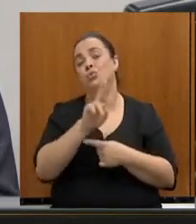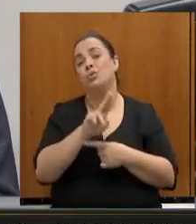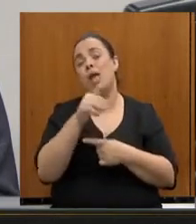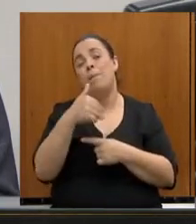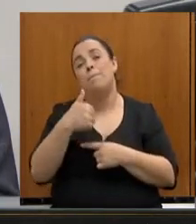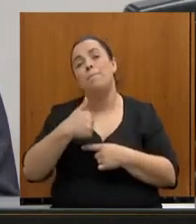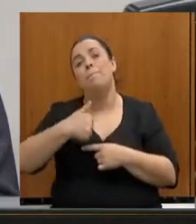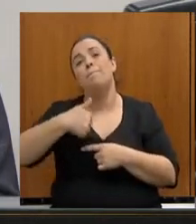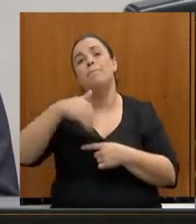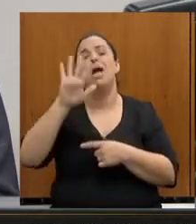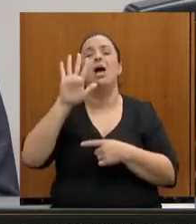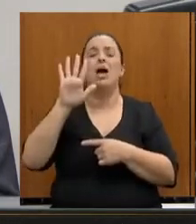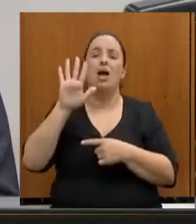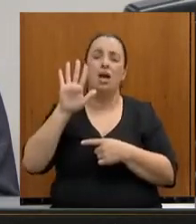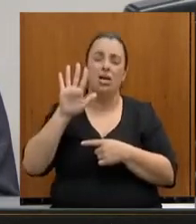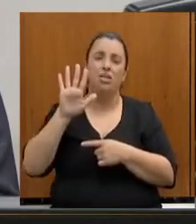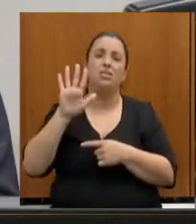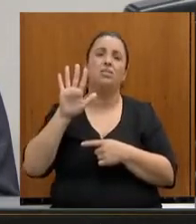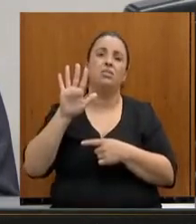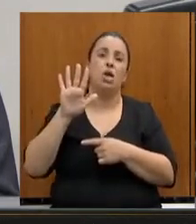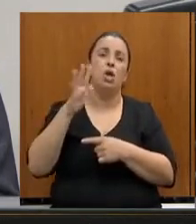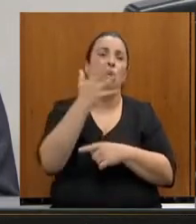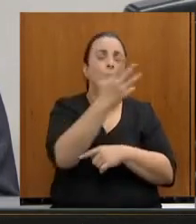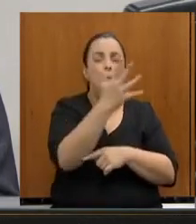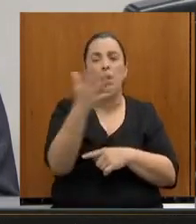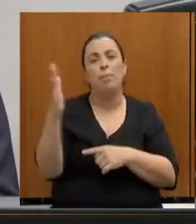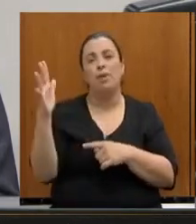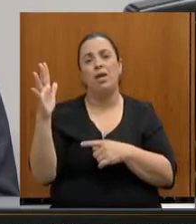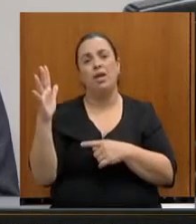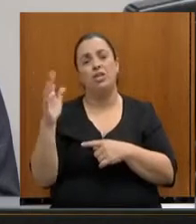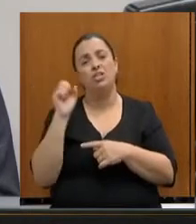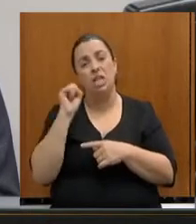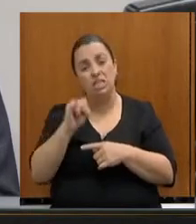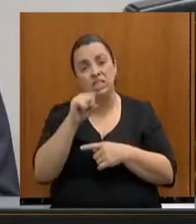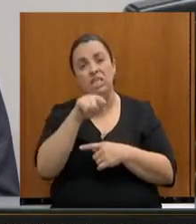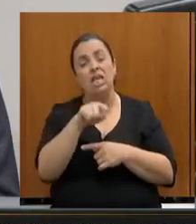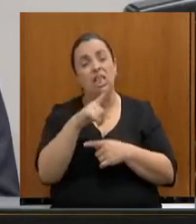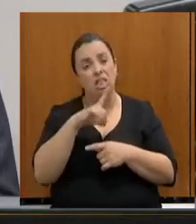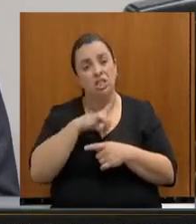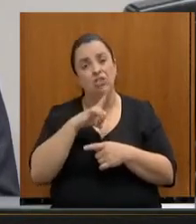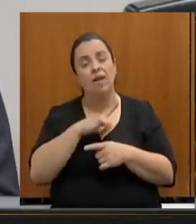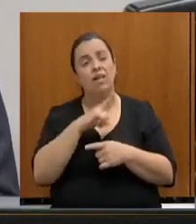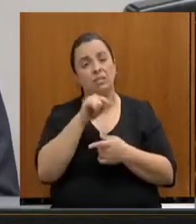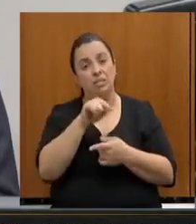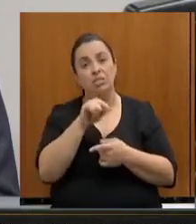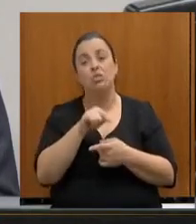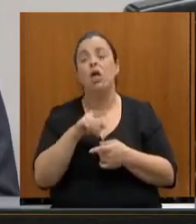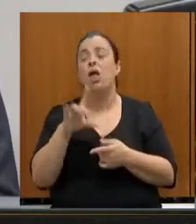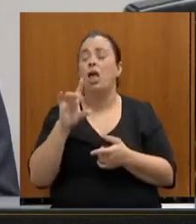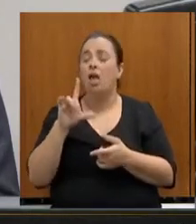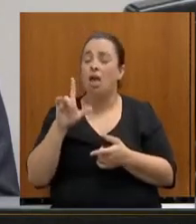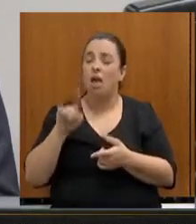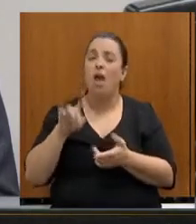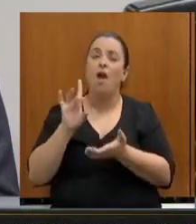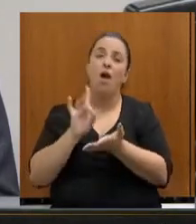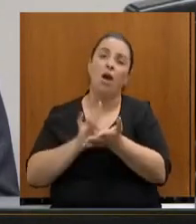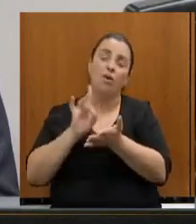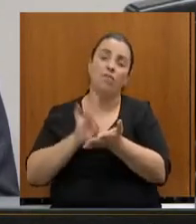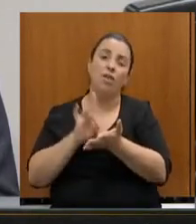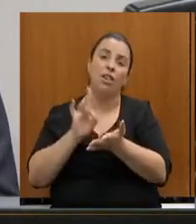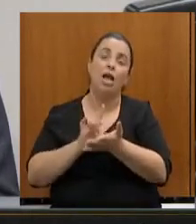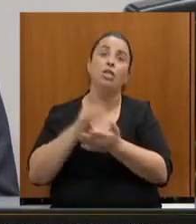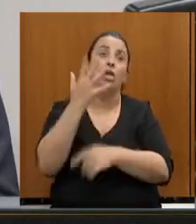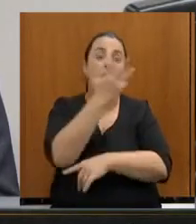maior uma maior parte no meio ambiente nós teríamos aí é uma realidade é